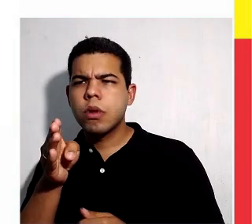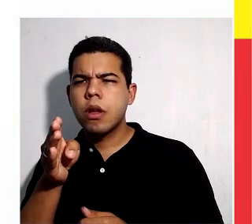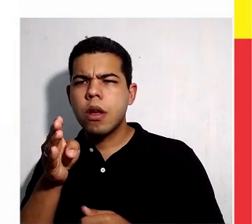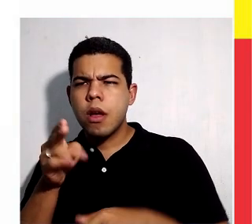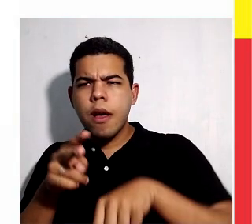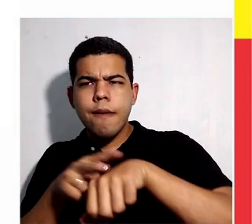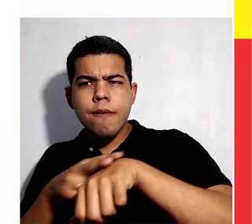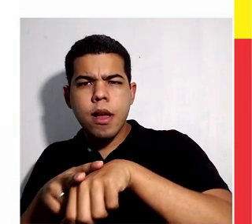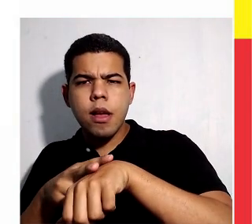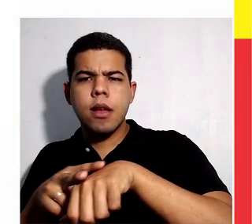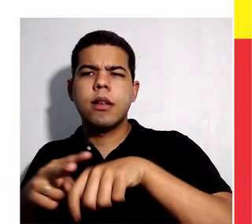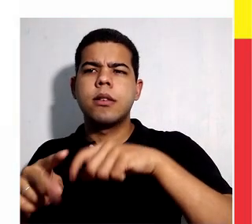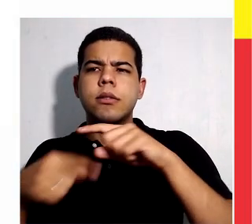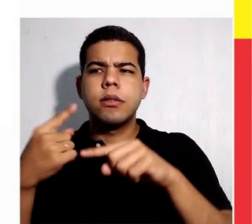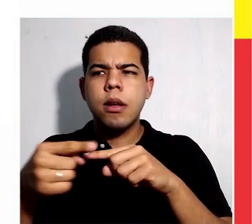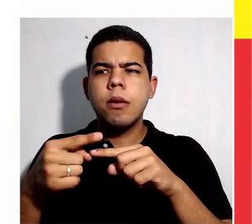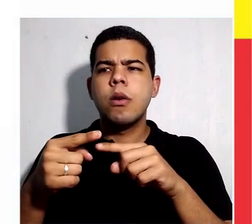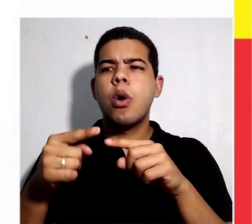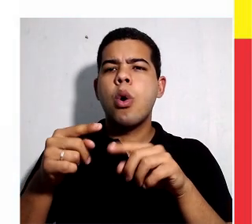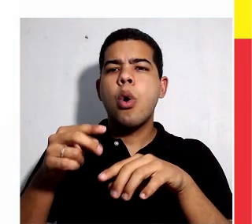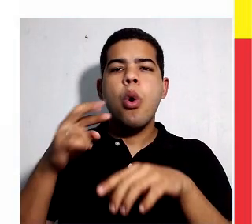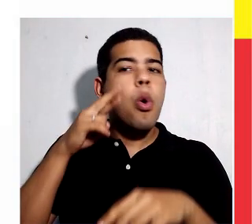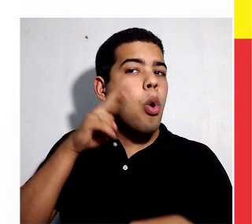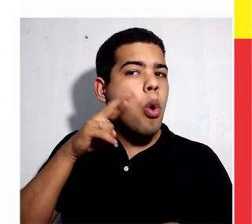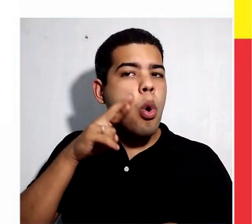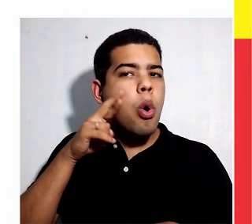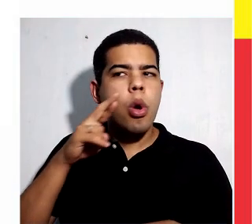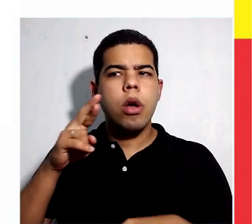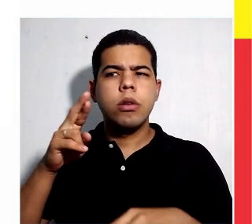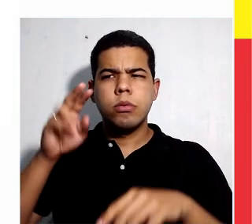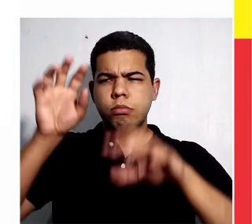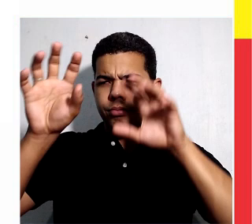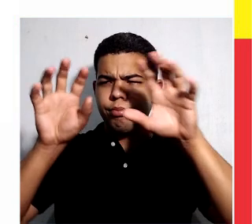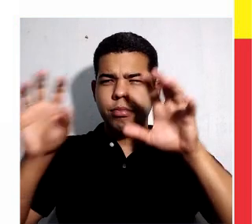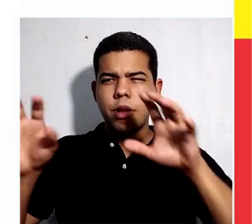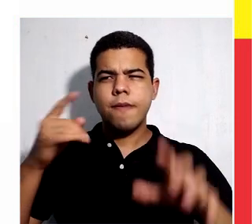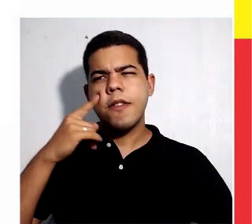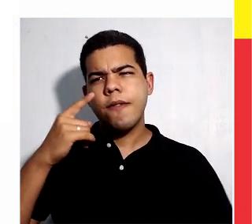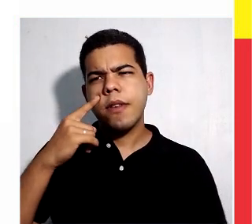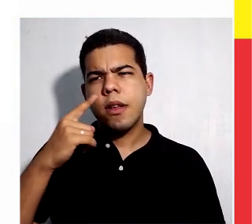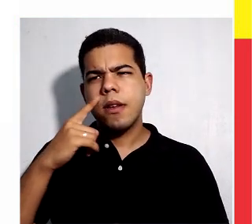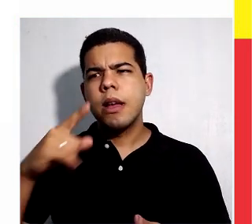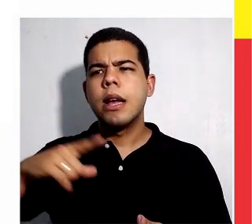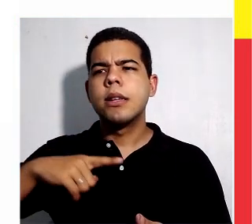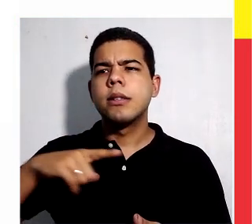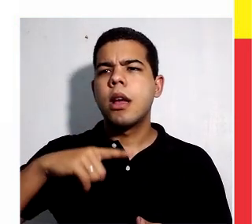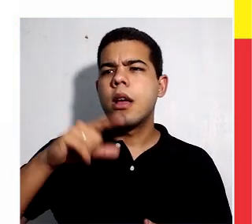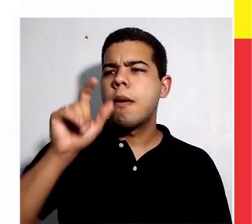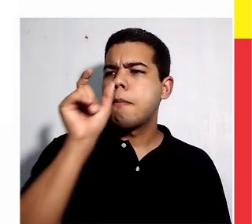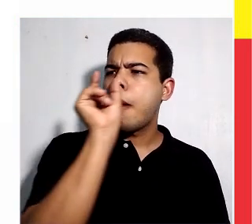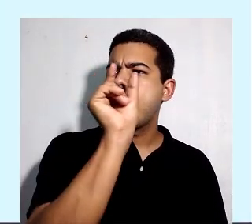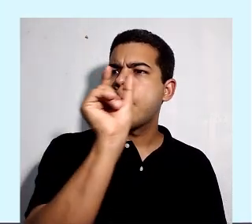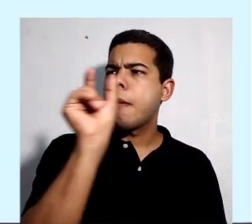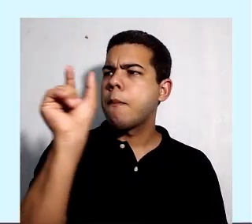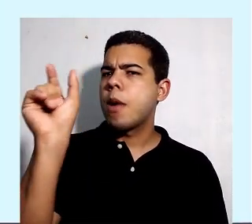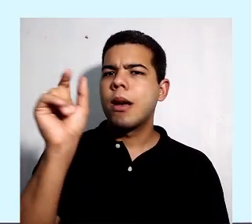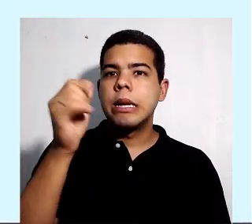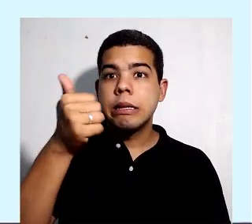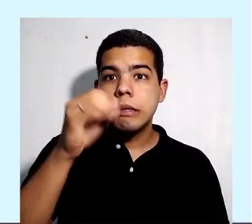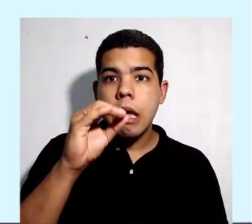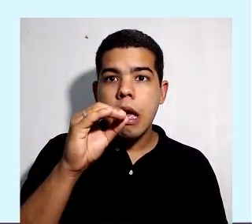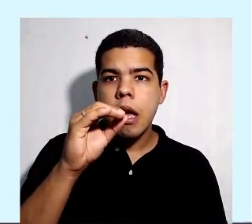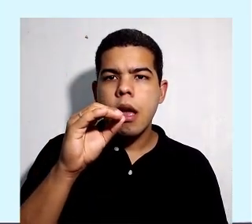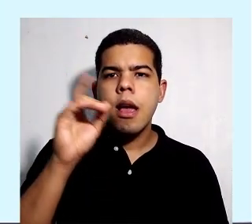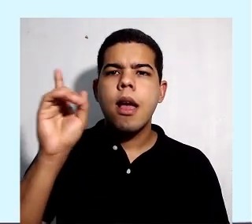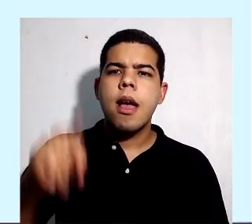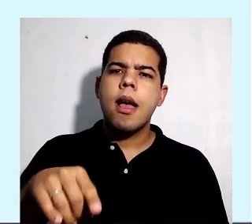retângulo verde, o retângulo rosa ocupa na nossa malha quadriculada. Então, se ele ocupa 10 quadradinhos, eu digo